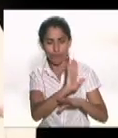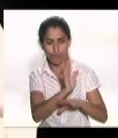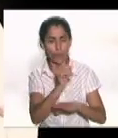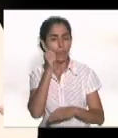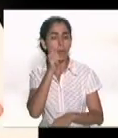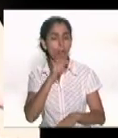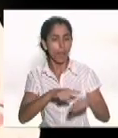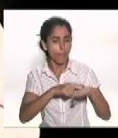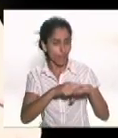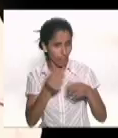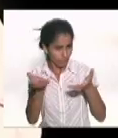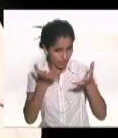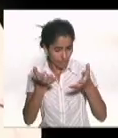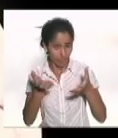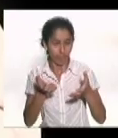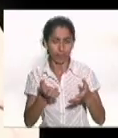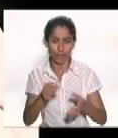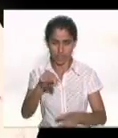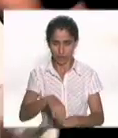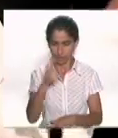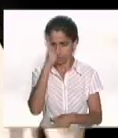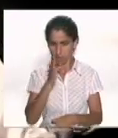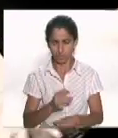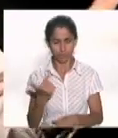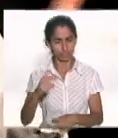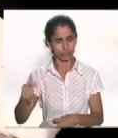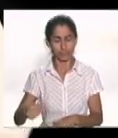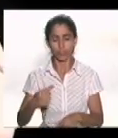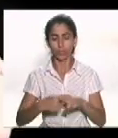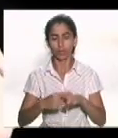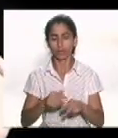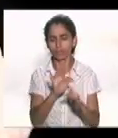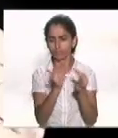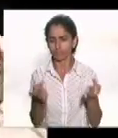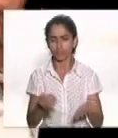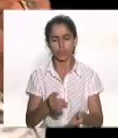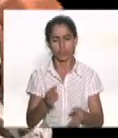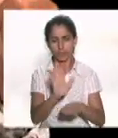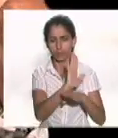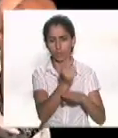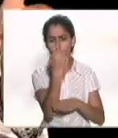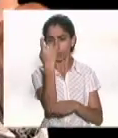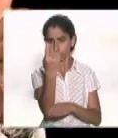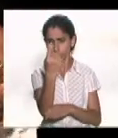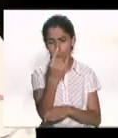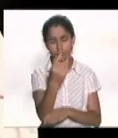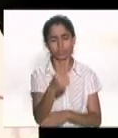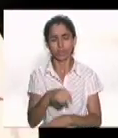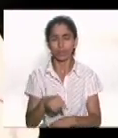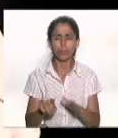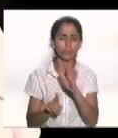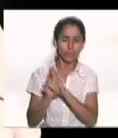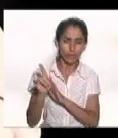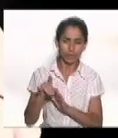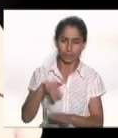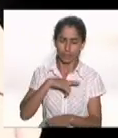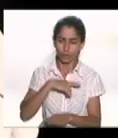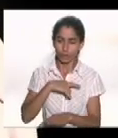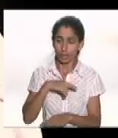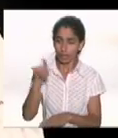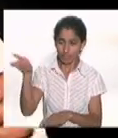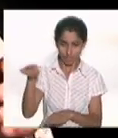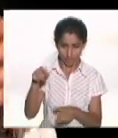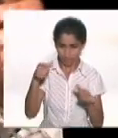né? Não tinha filme. A gente não sabia, só tinha um cinema que passava. Eu ainda perguntei aos Golden Boys. Falei, tem